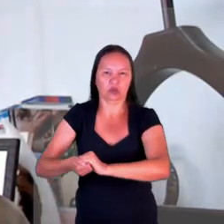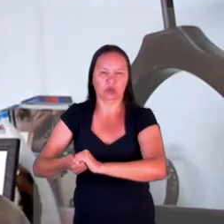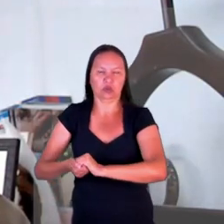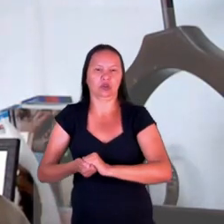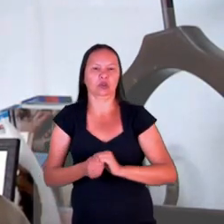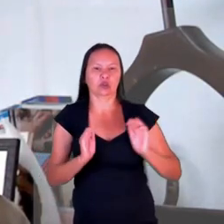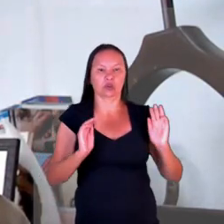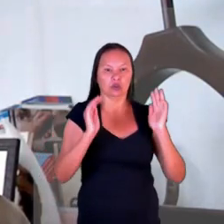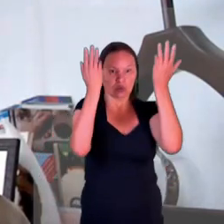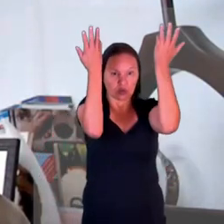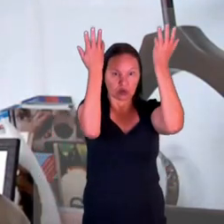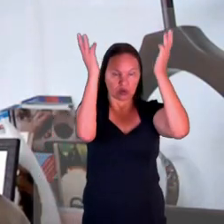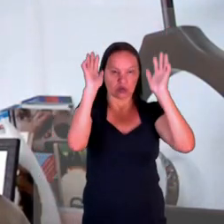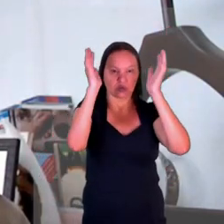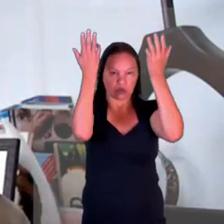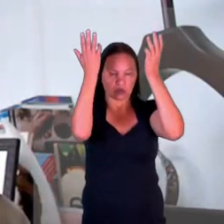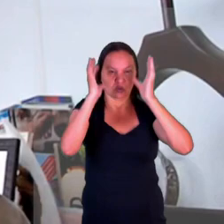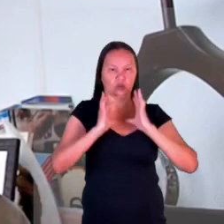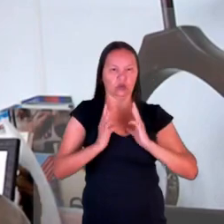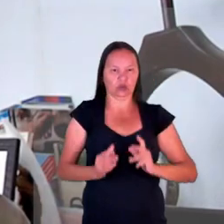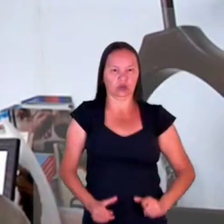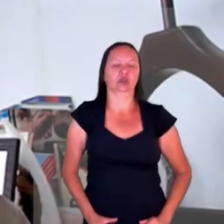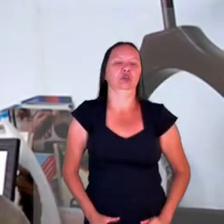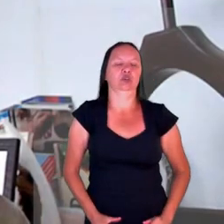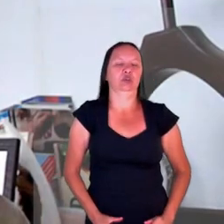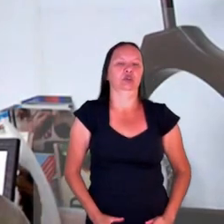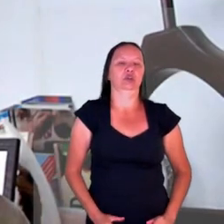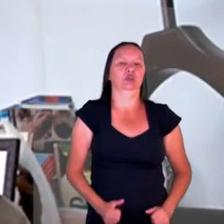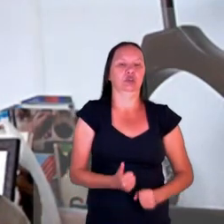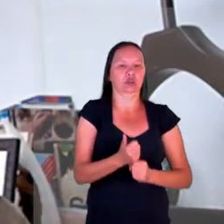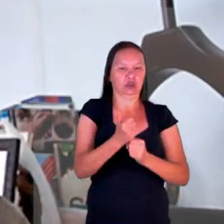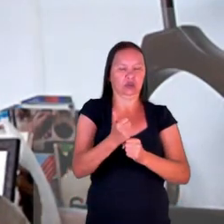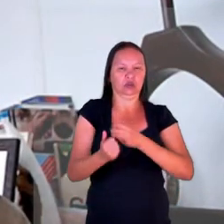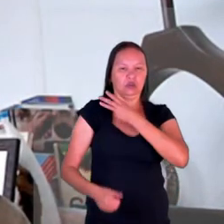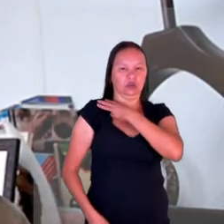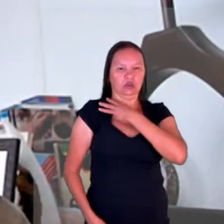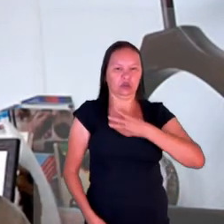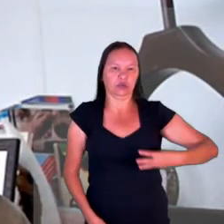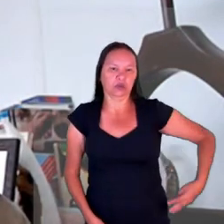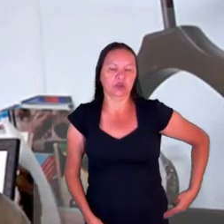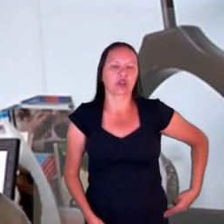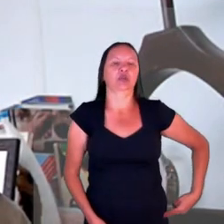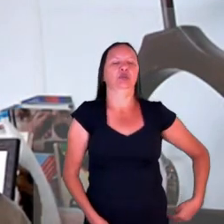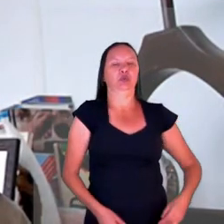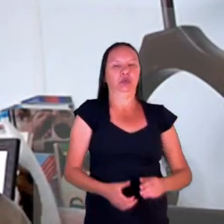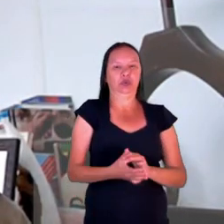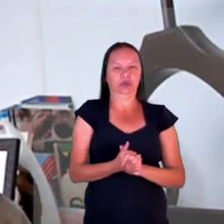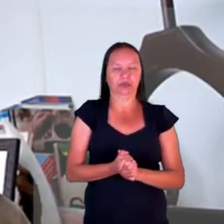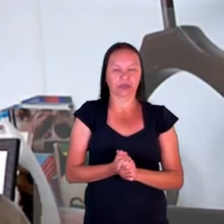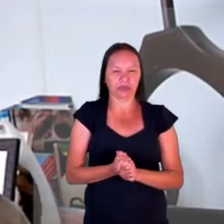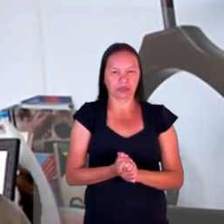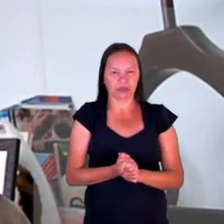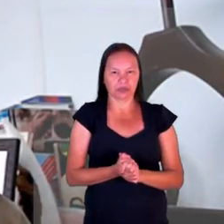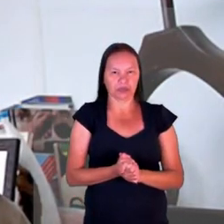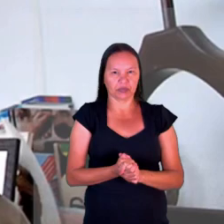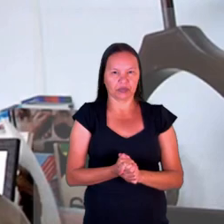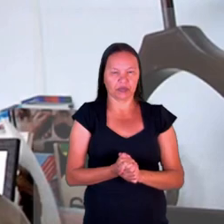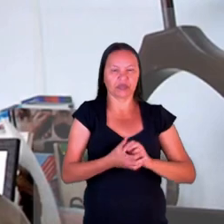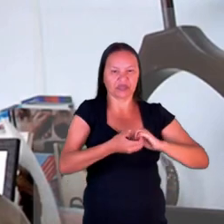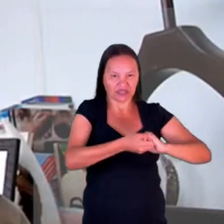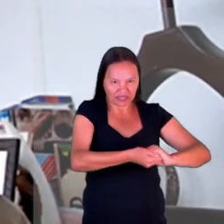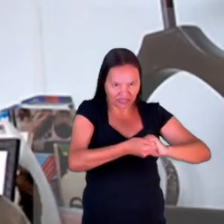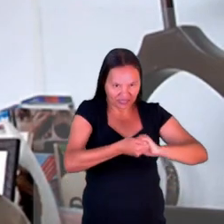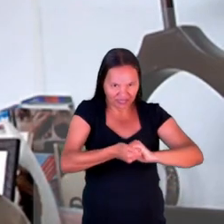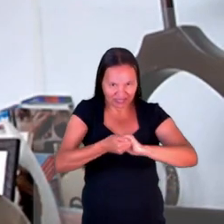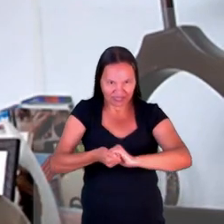de cidadania patrocinado pelo Conselho Nacional do Ministério Público eh cumprimentar a nossa